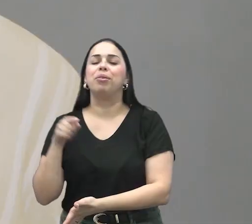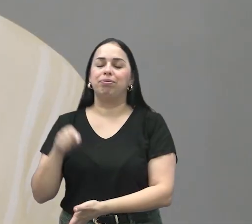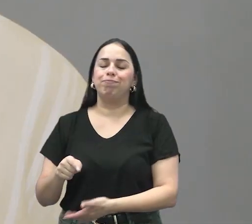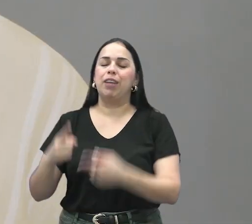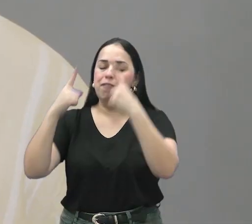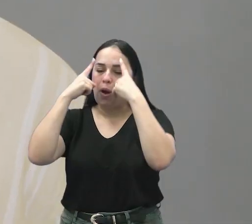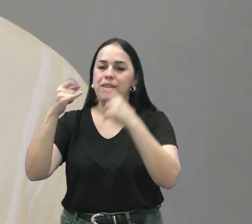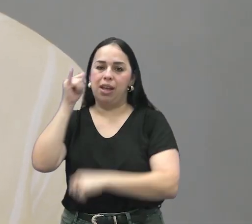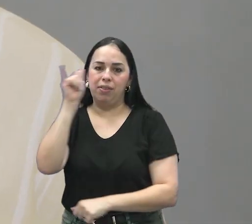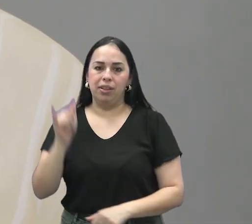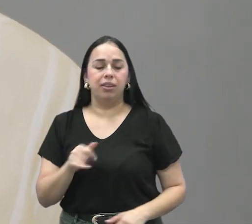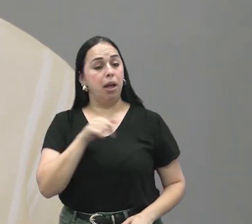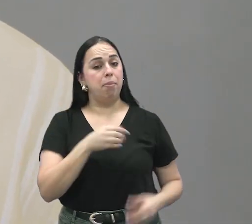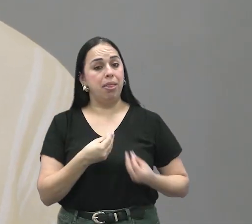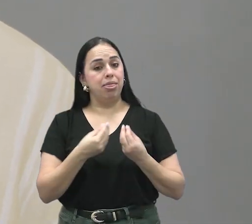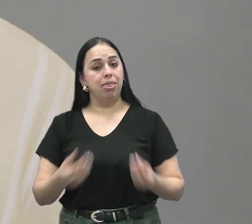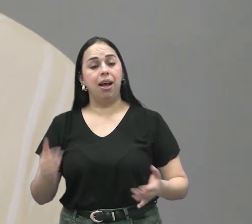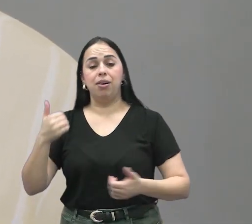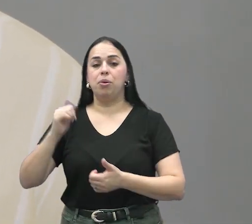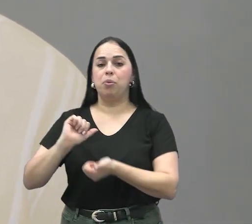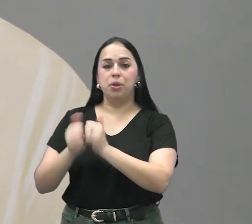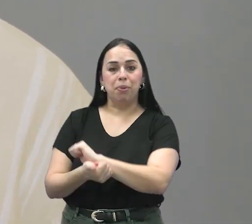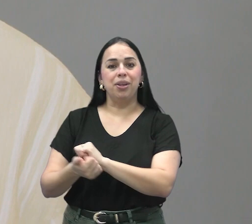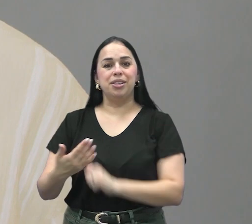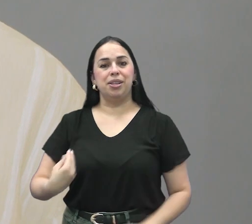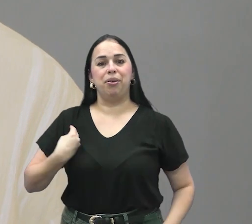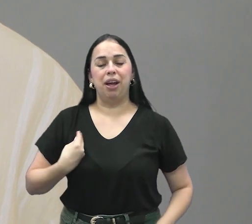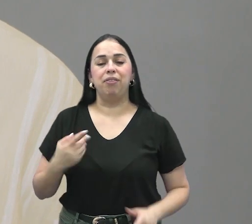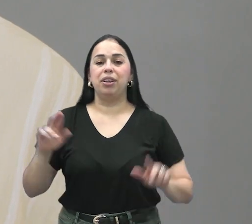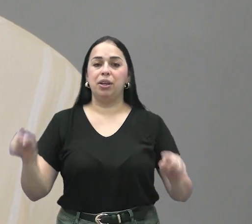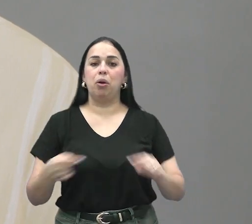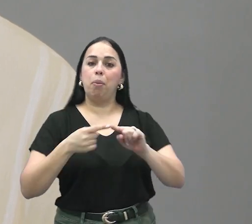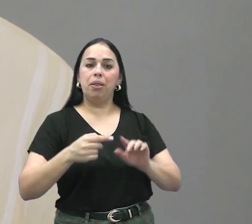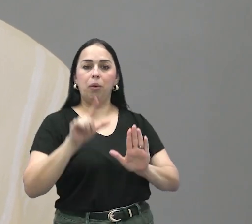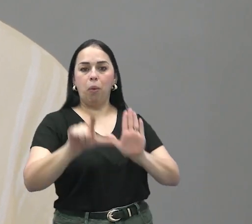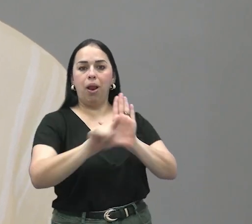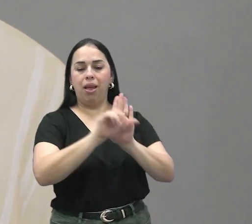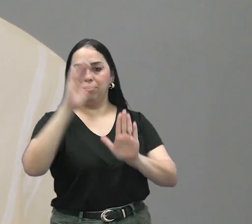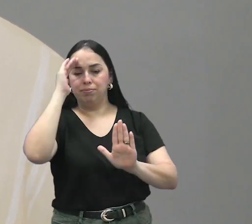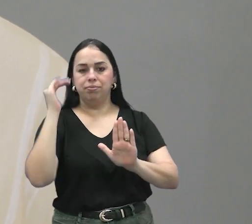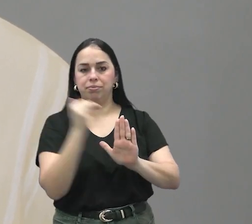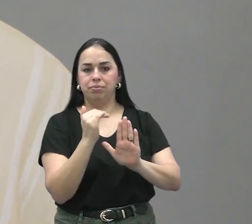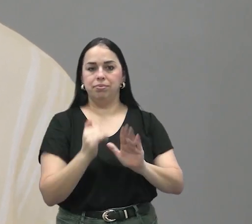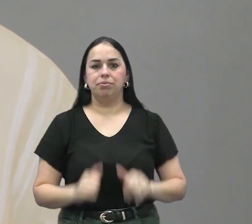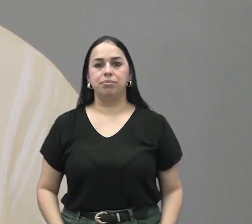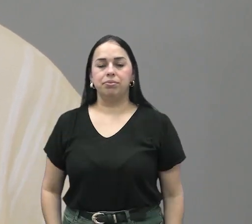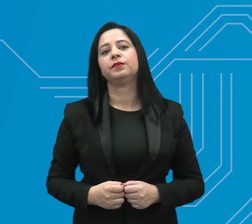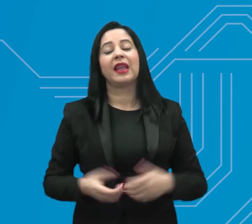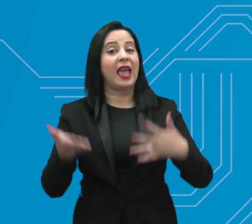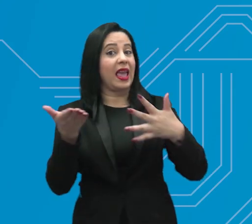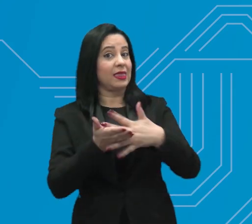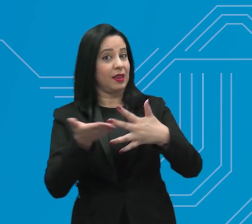violência. Ela veio para isso, para fazer um esporte saudável, um esporte que agregue famílias e um esporte que esteja dentro da lei que sobrepõe o esporte, que é o